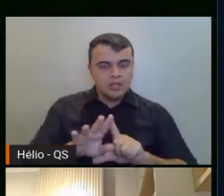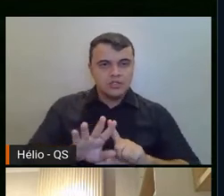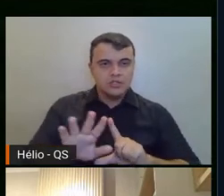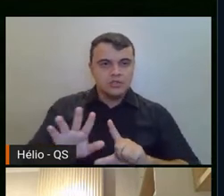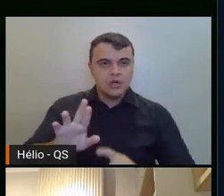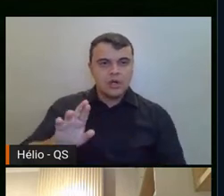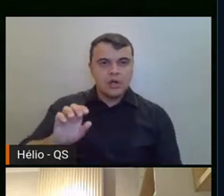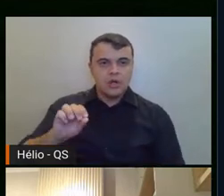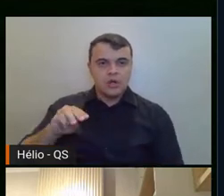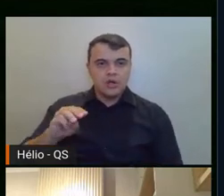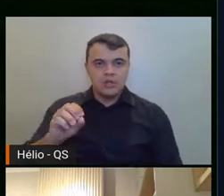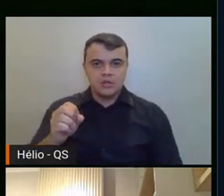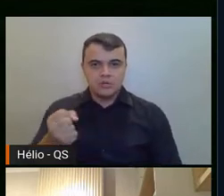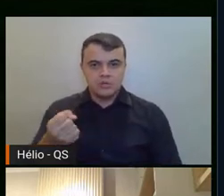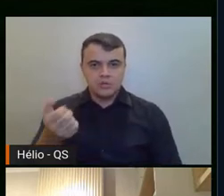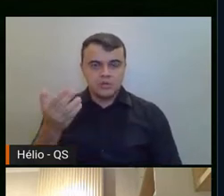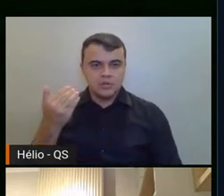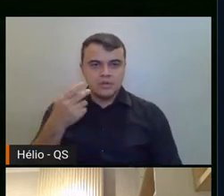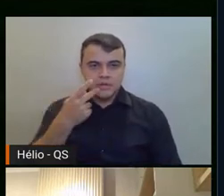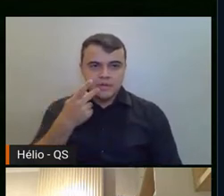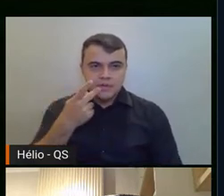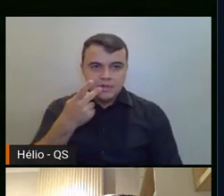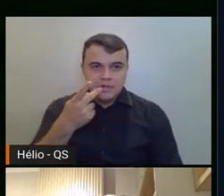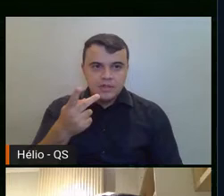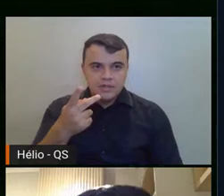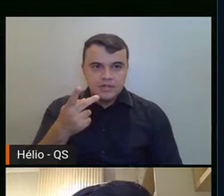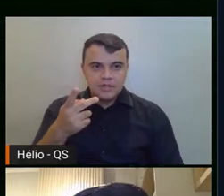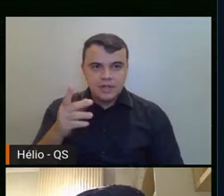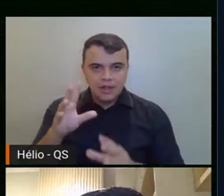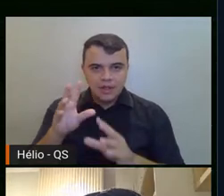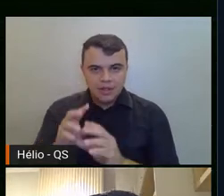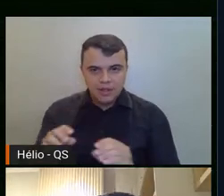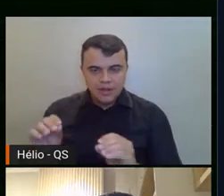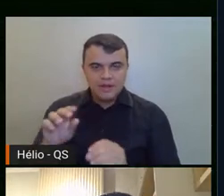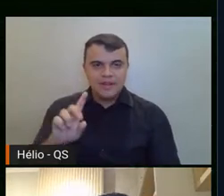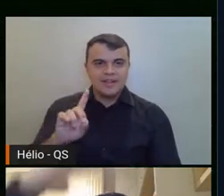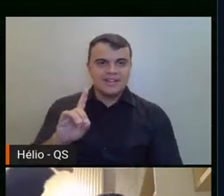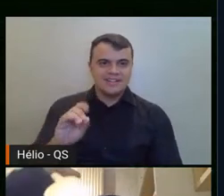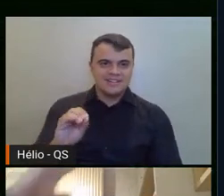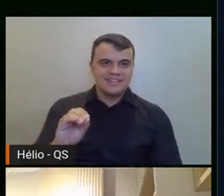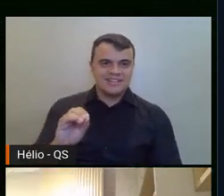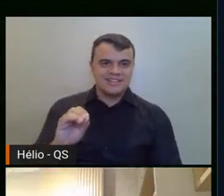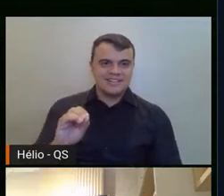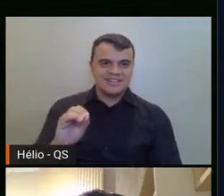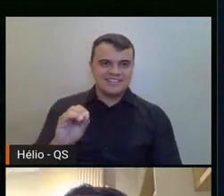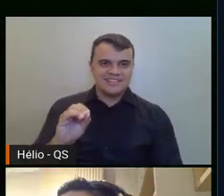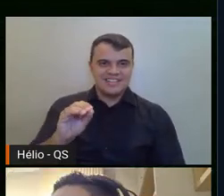eu não entendi o pessoal destruiu o servidor da Dilma assim roubaram